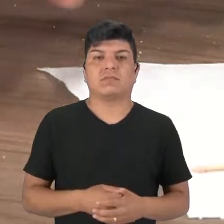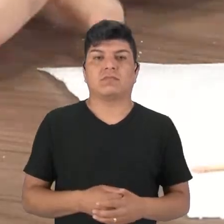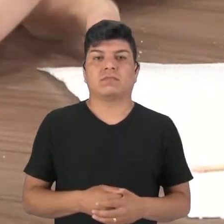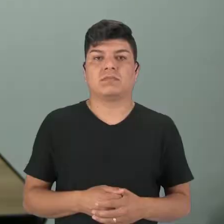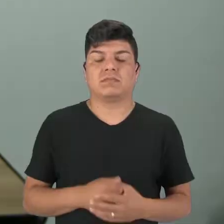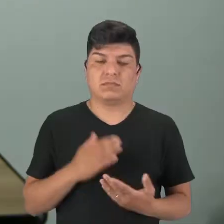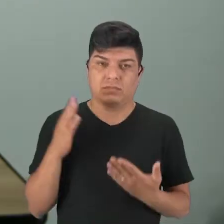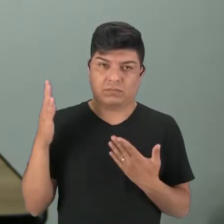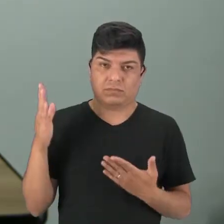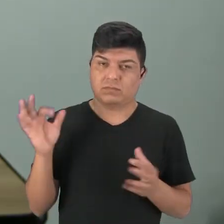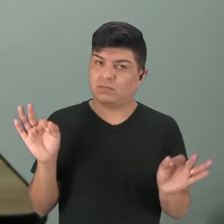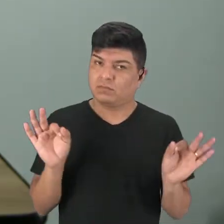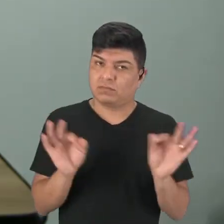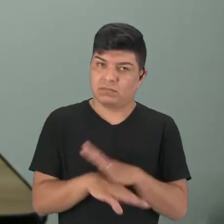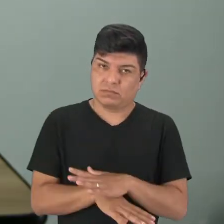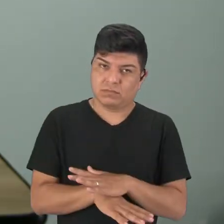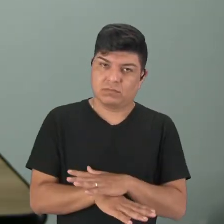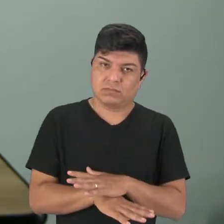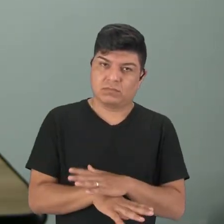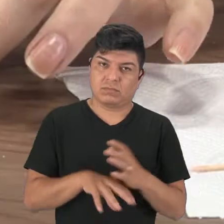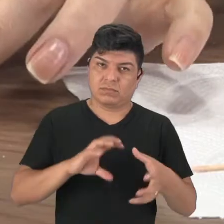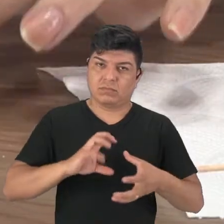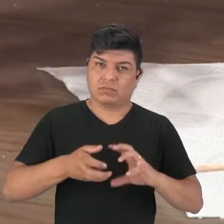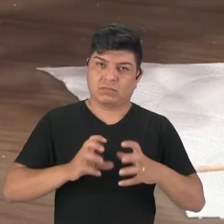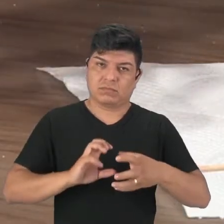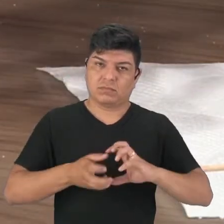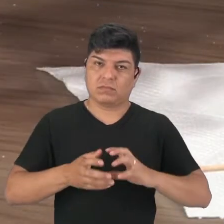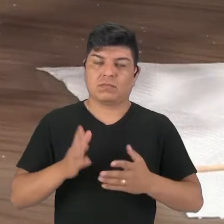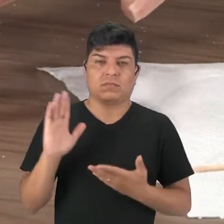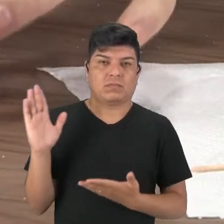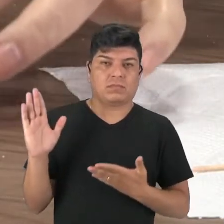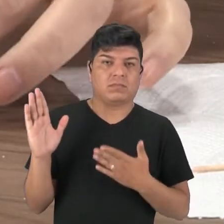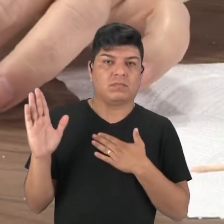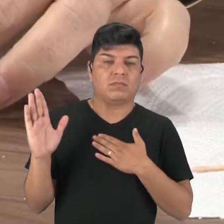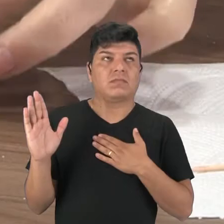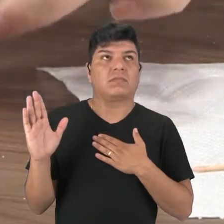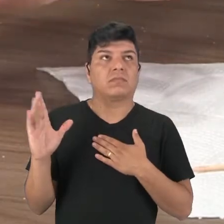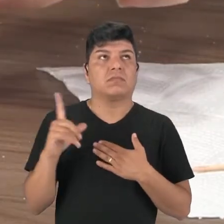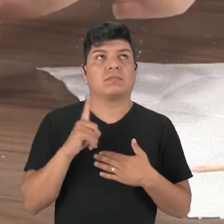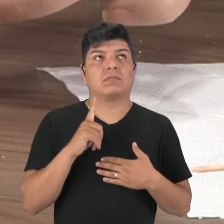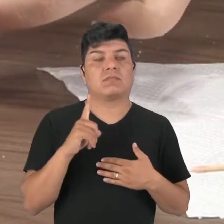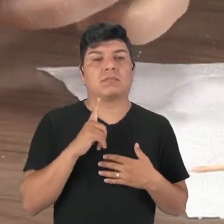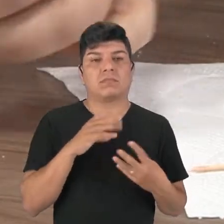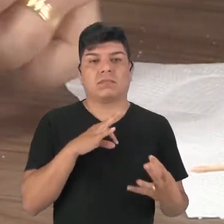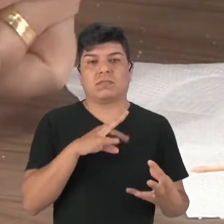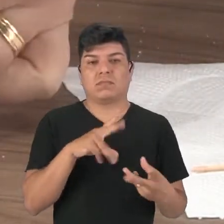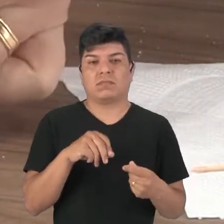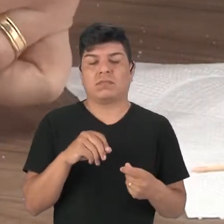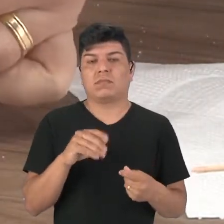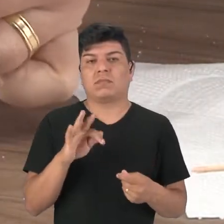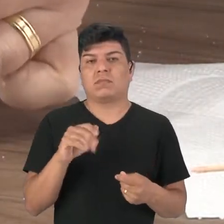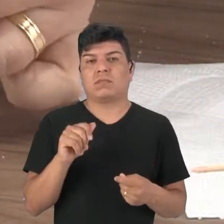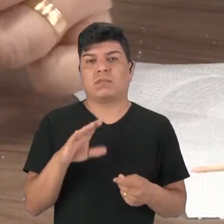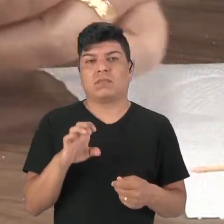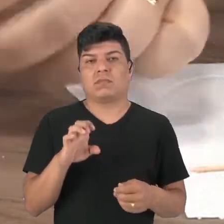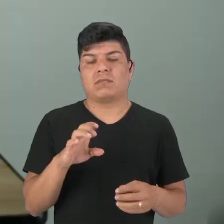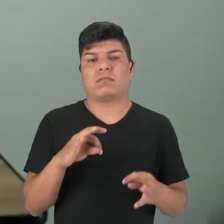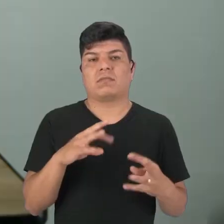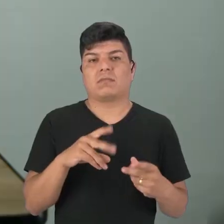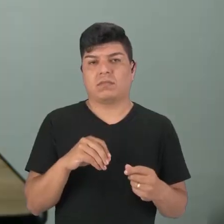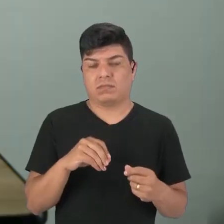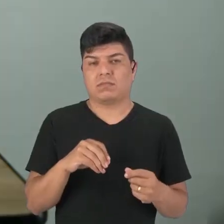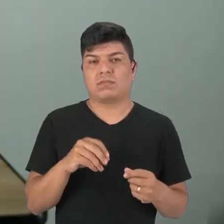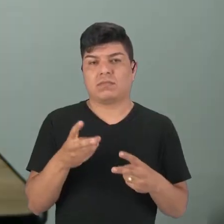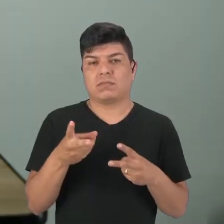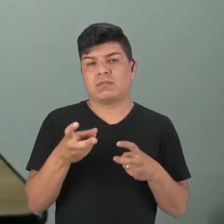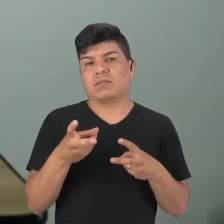Olha só, prontinho o meu cubo, olha só. Né? Ele tem aqui todas as suas faces. E